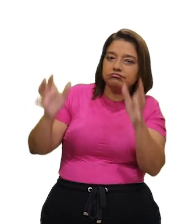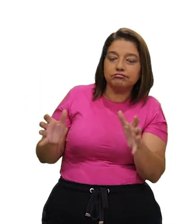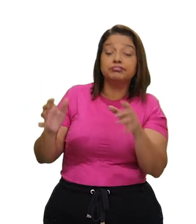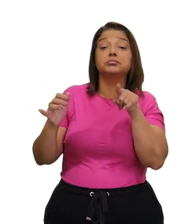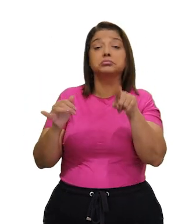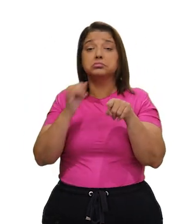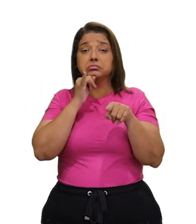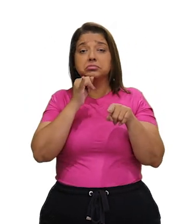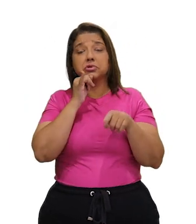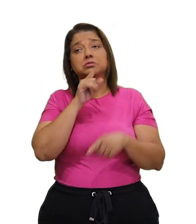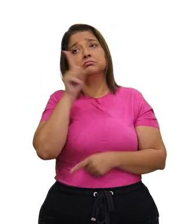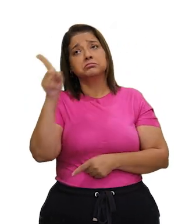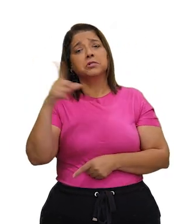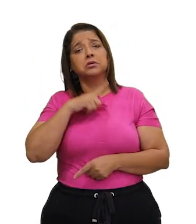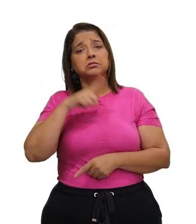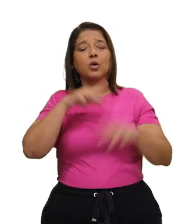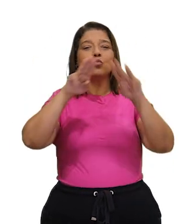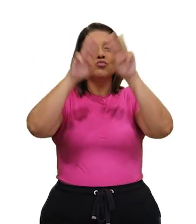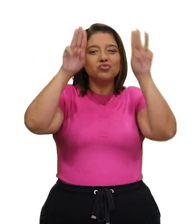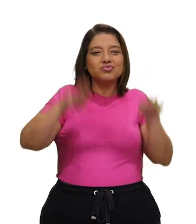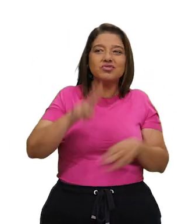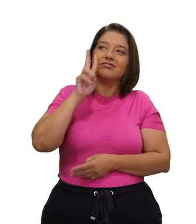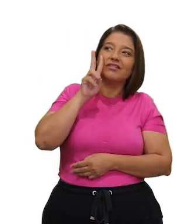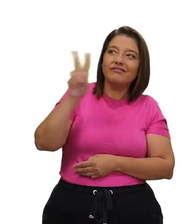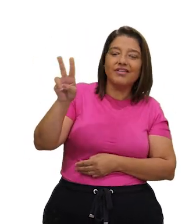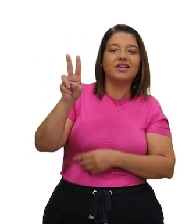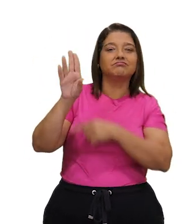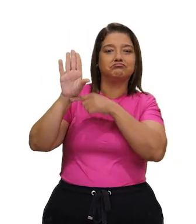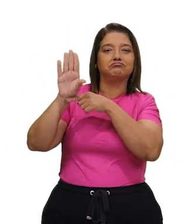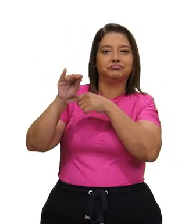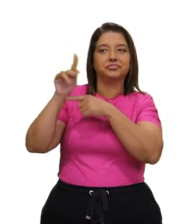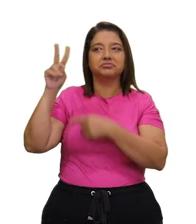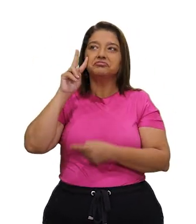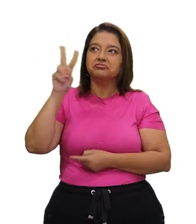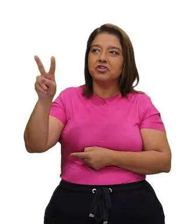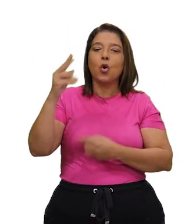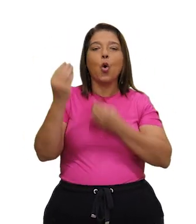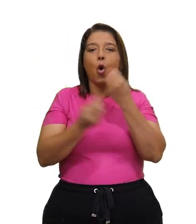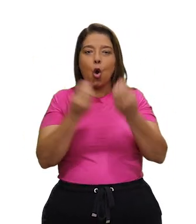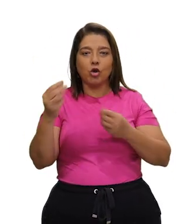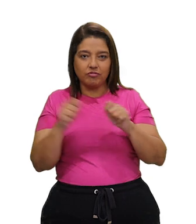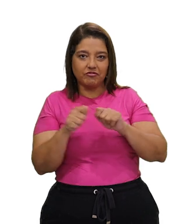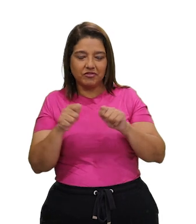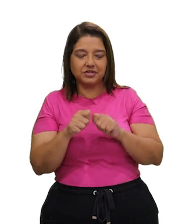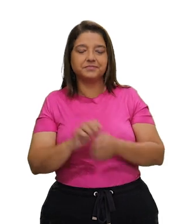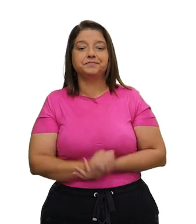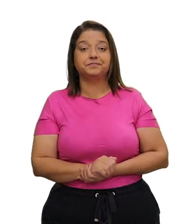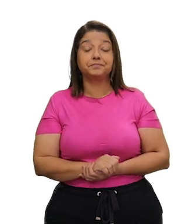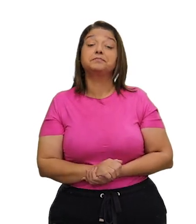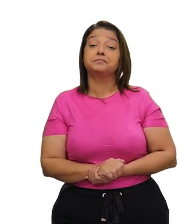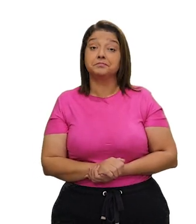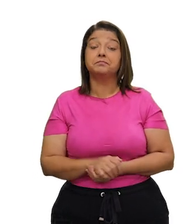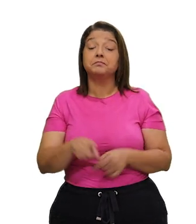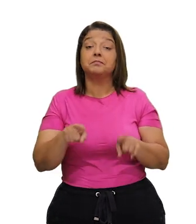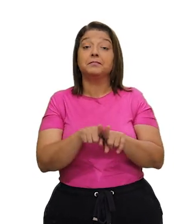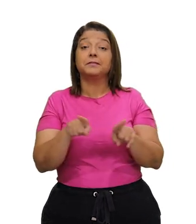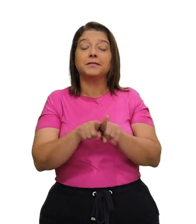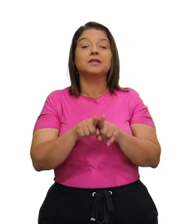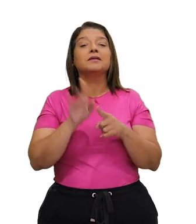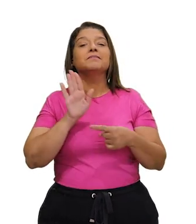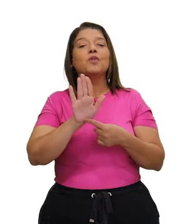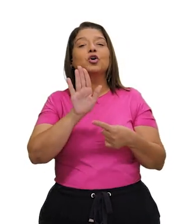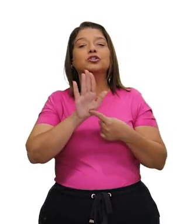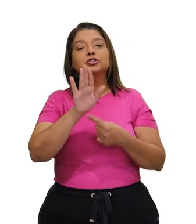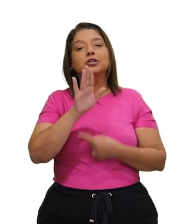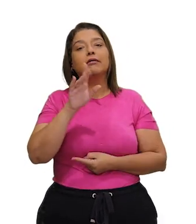montadas em museus mesmo imagens tiradas de esqueleto montado em museu ou mesmo as ilustrações